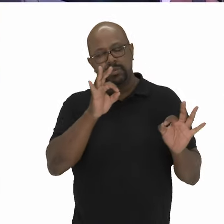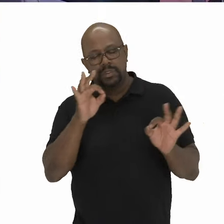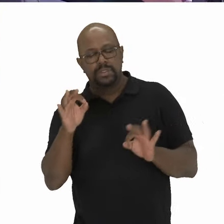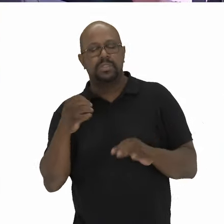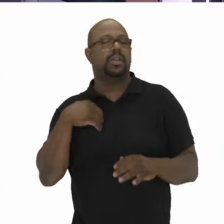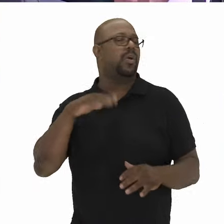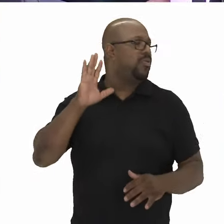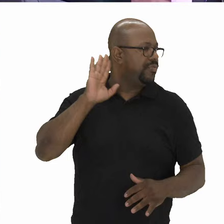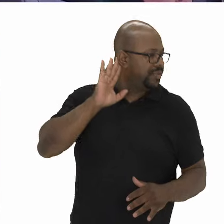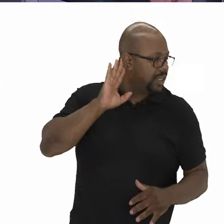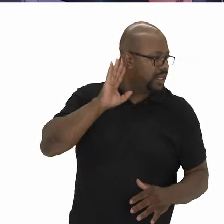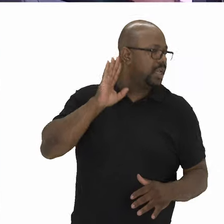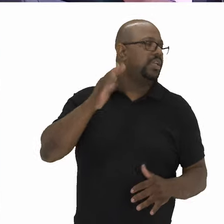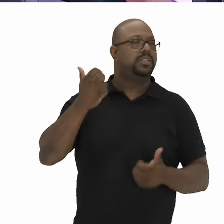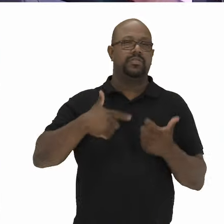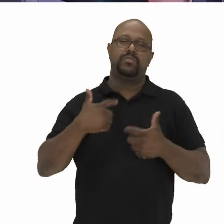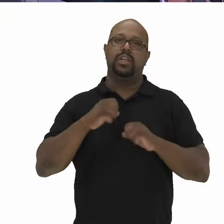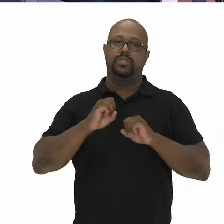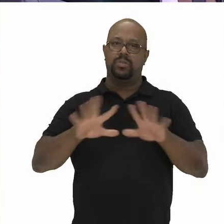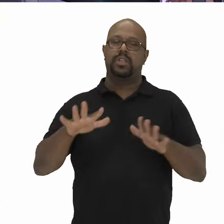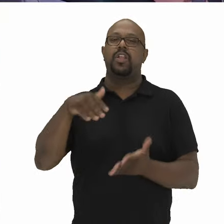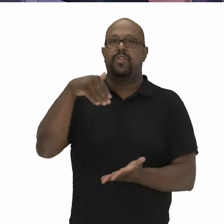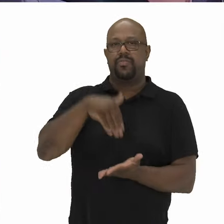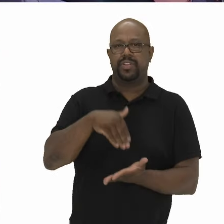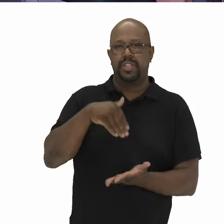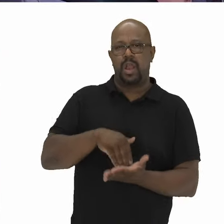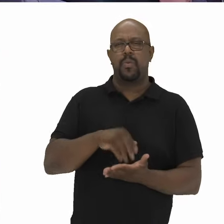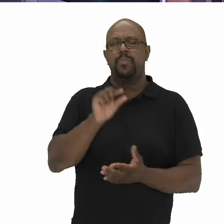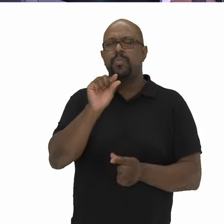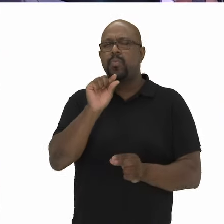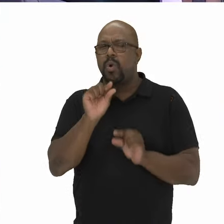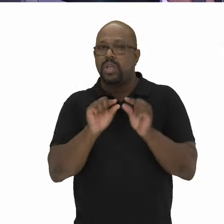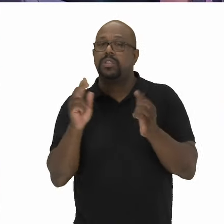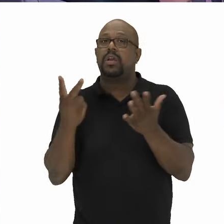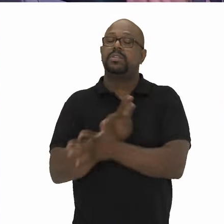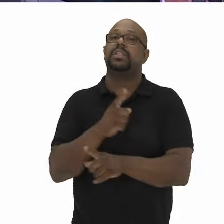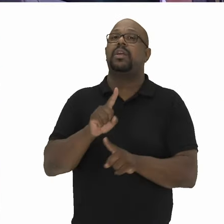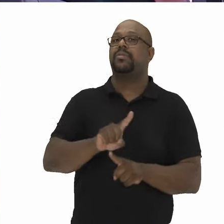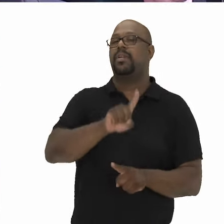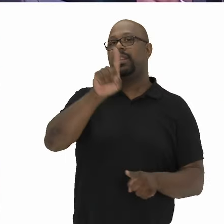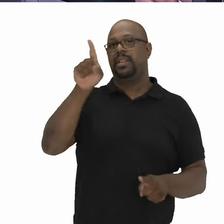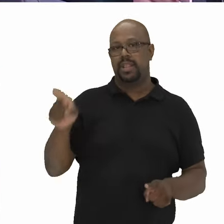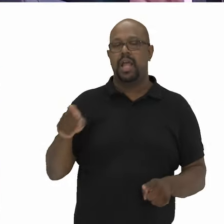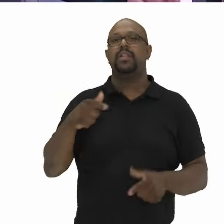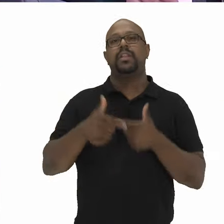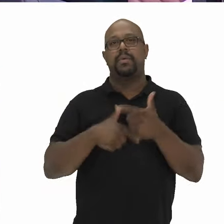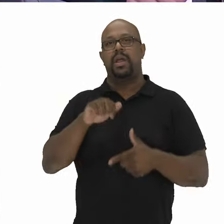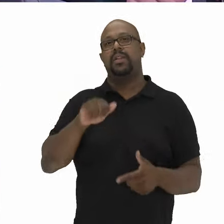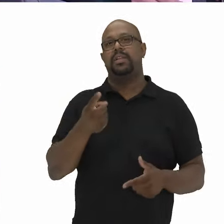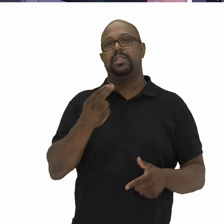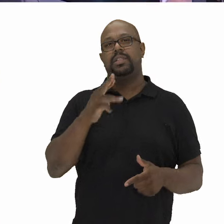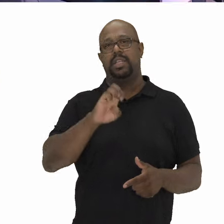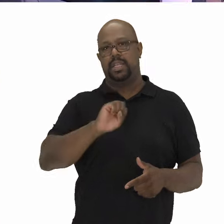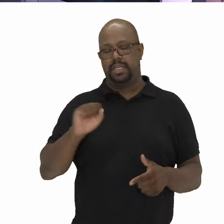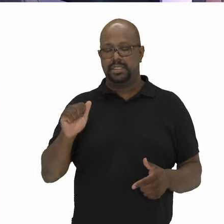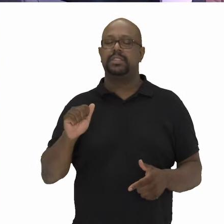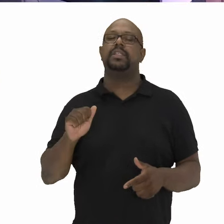assistirem e ouvirem e que a gente vai soltar no final um pouquinho do que tá sendo feito lá no trabalho da